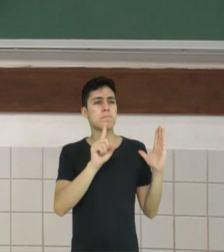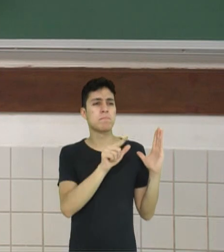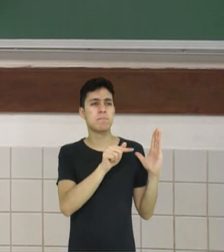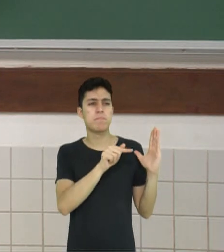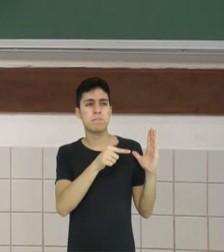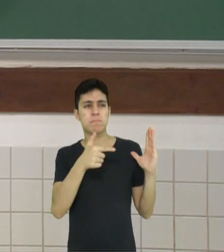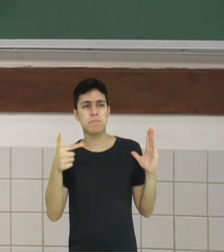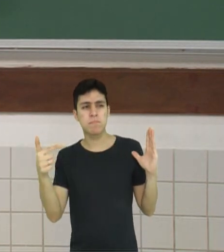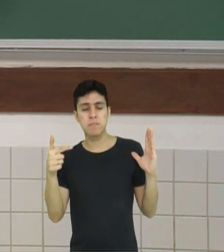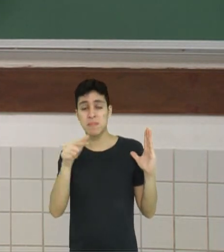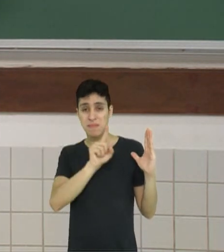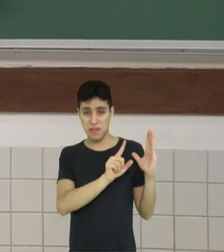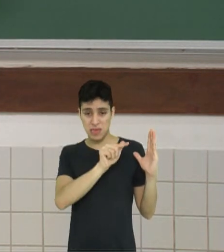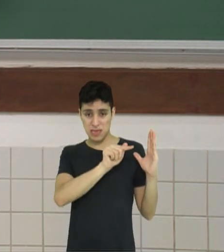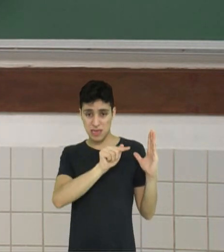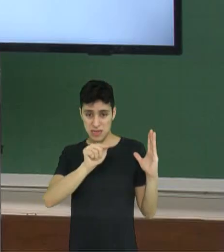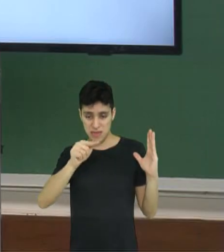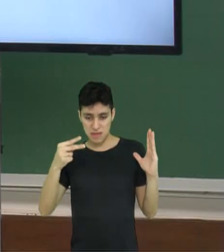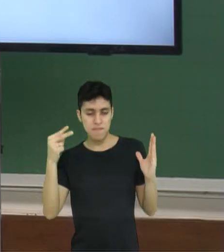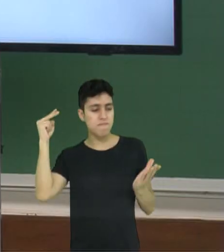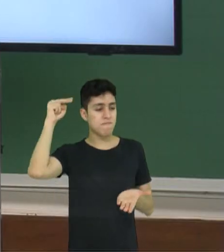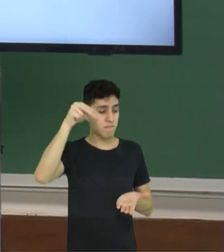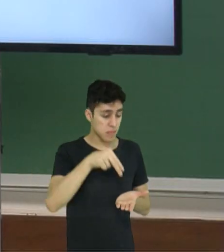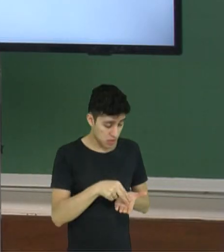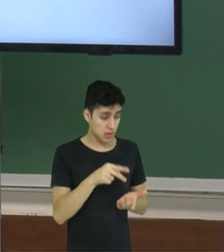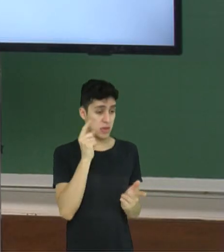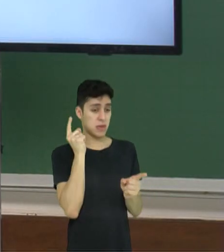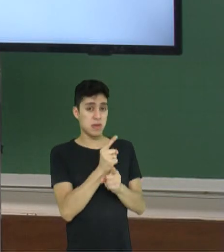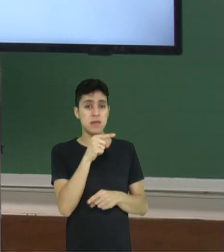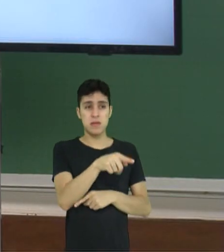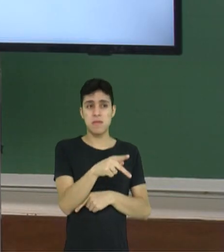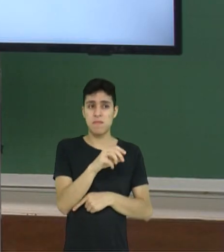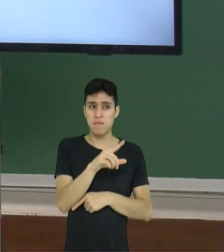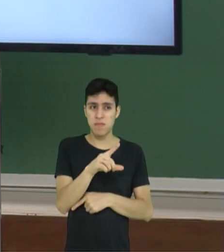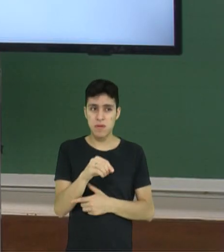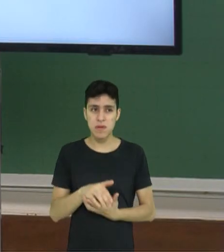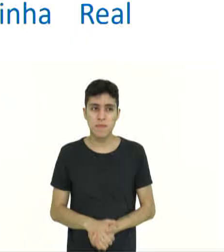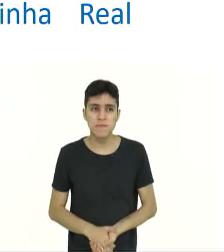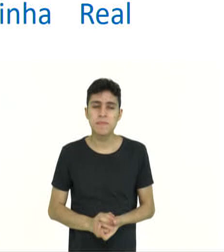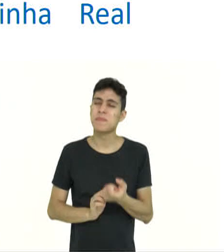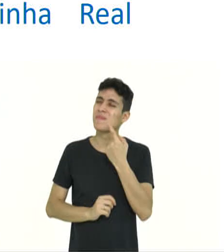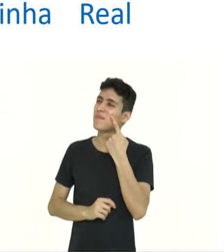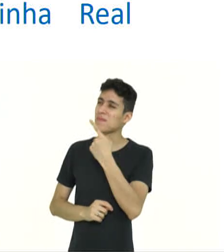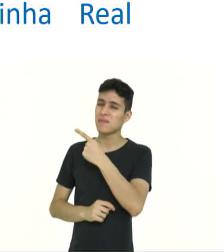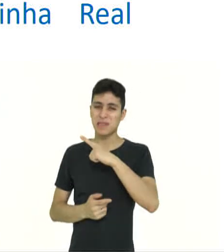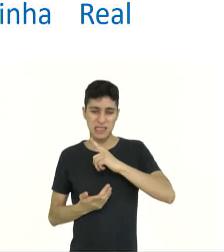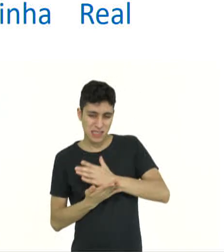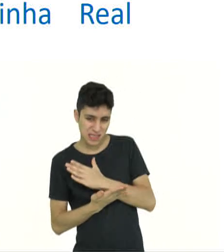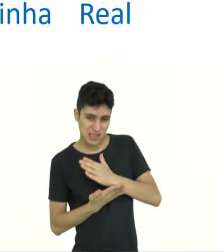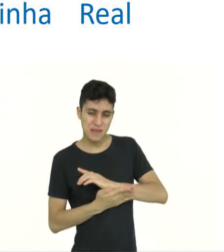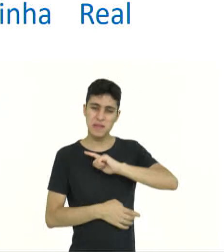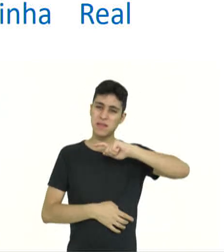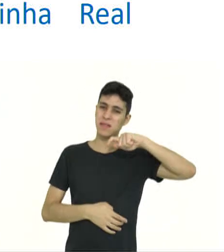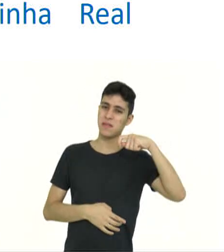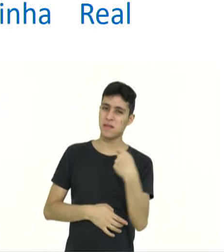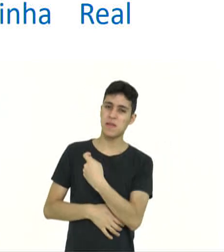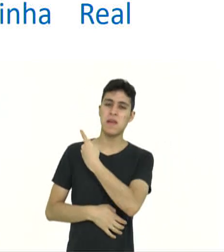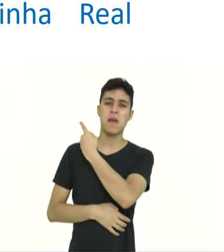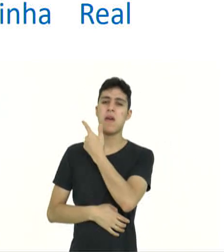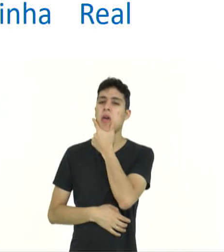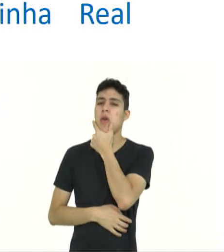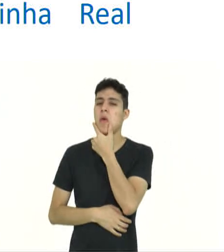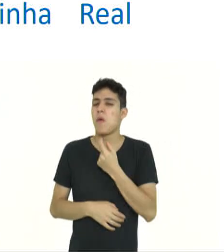navegou por várias regiões ali do Pacífico e chegou até o polo. Este cidadão aqui já tem um livro do James Hamilton, que